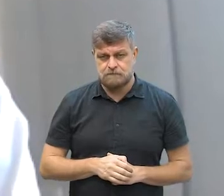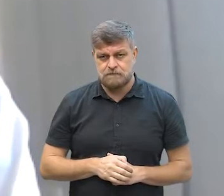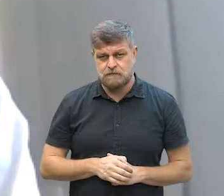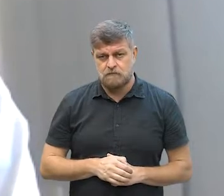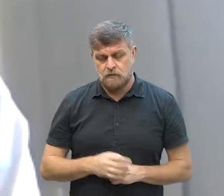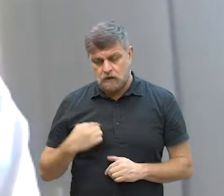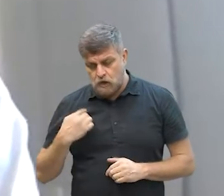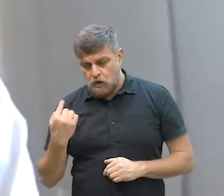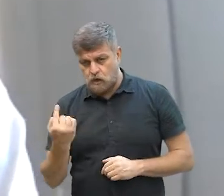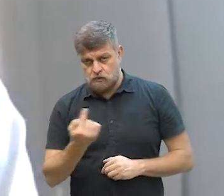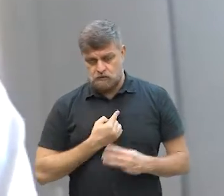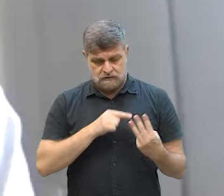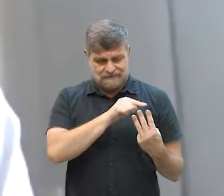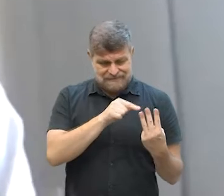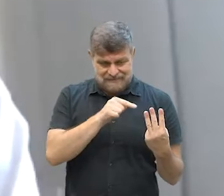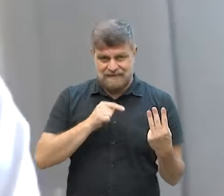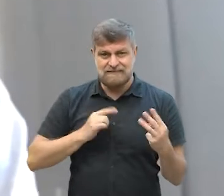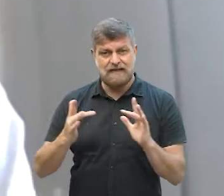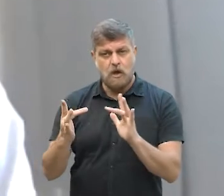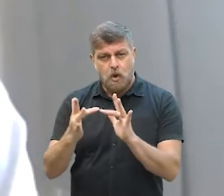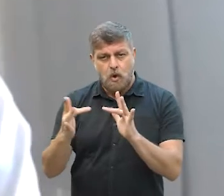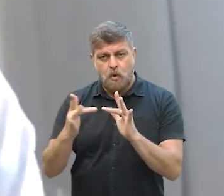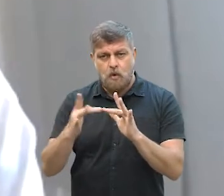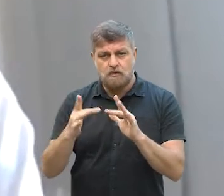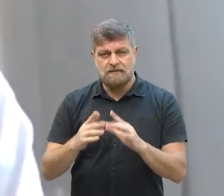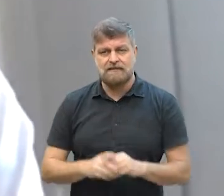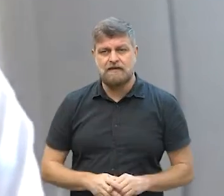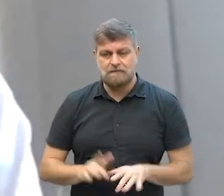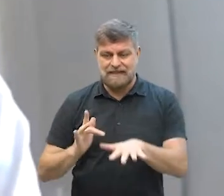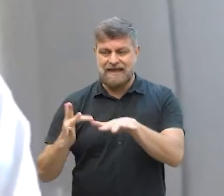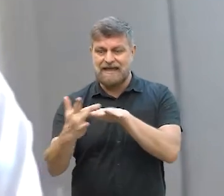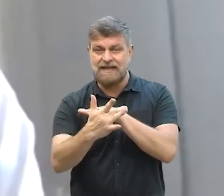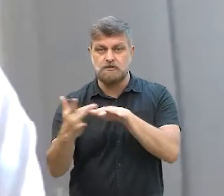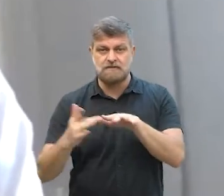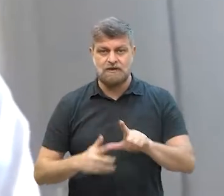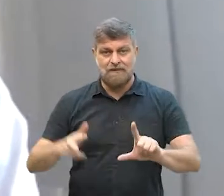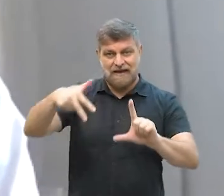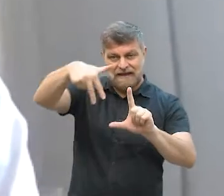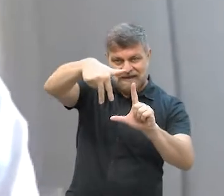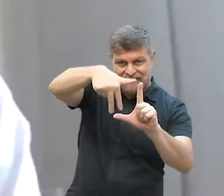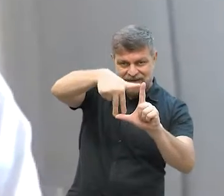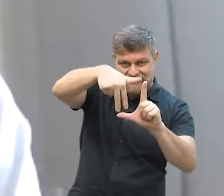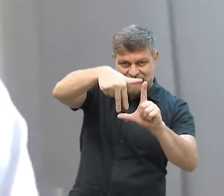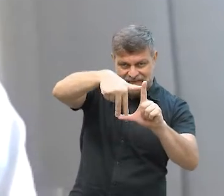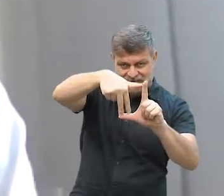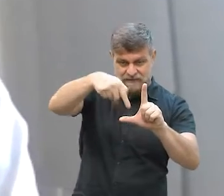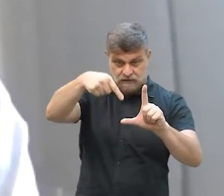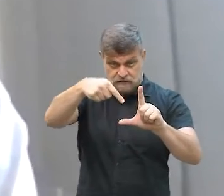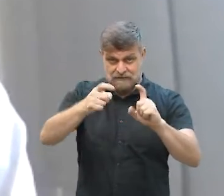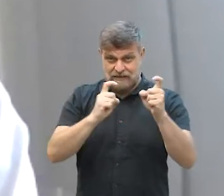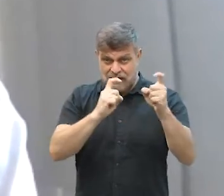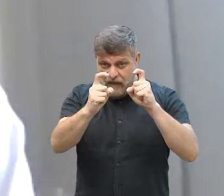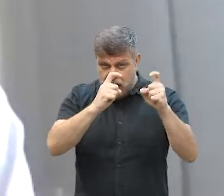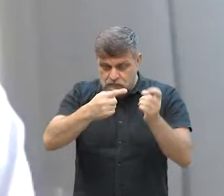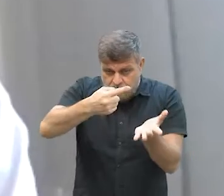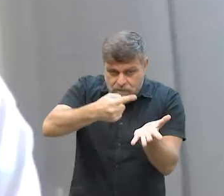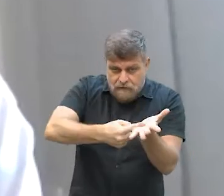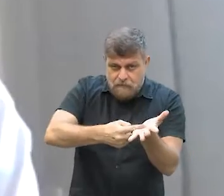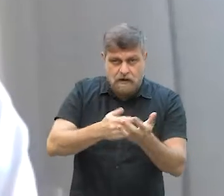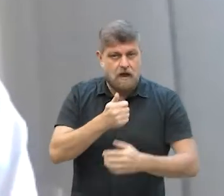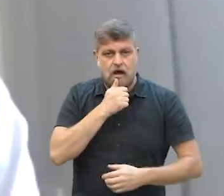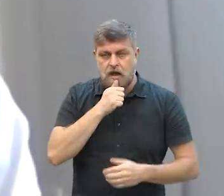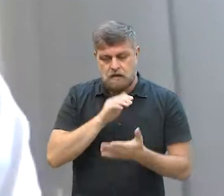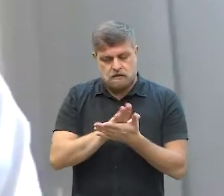A gente tem recebido alguns contatos via LinkedIn, temos algumas reuniões marcadas com algumas pessoas, mas ainda não aconteceu